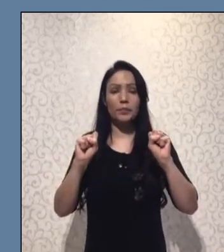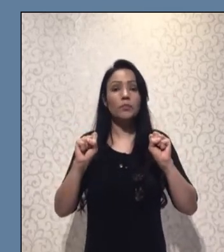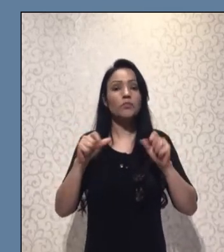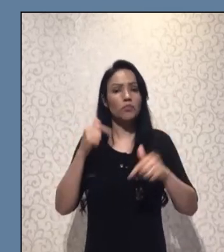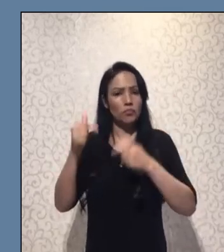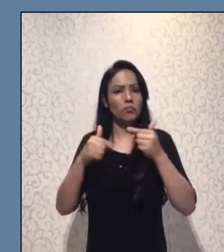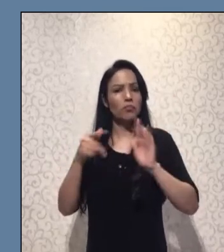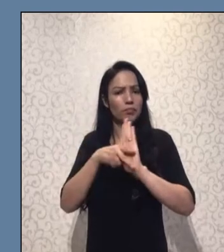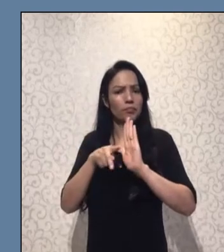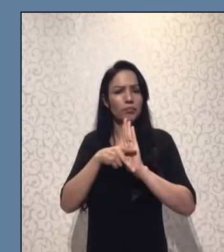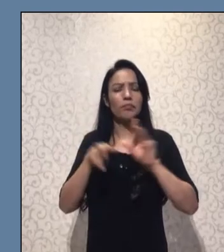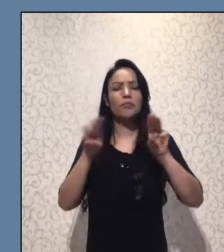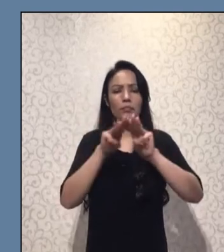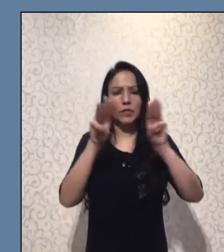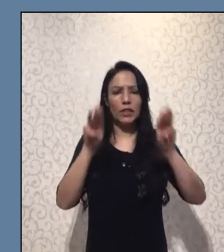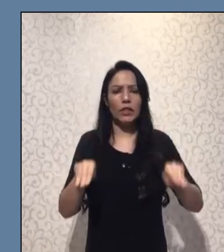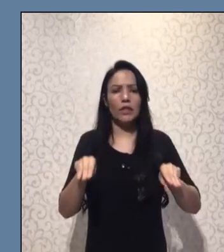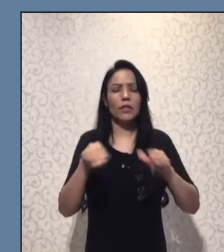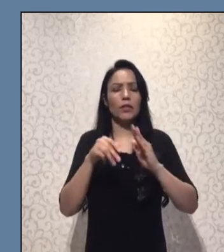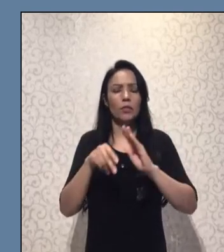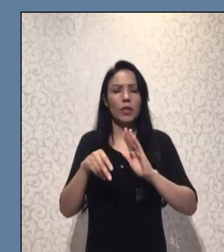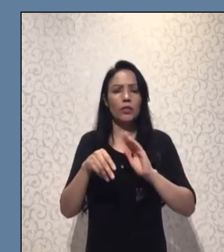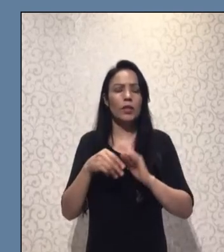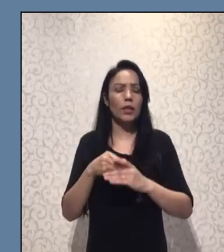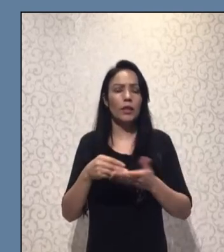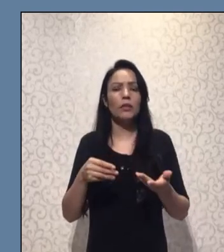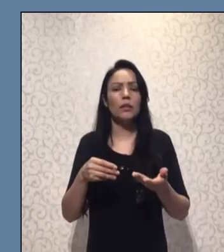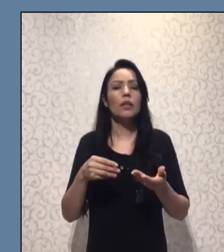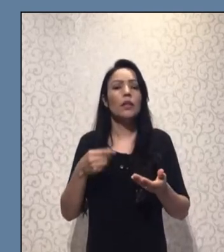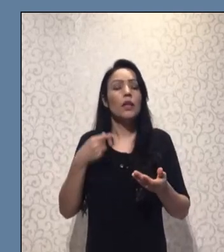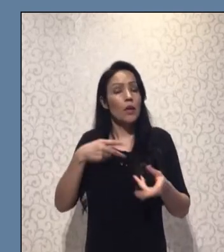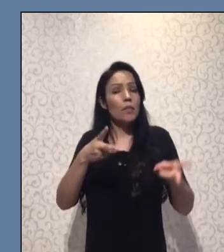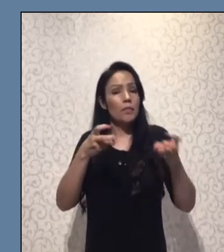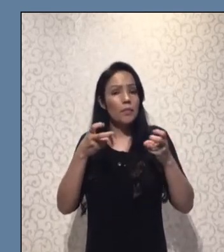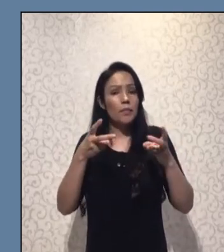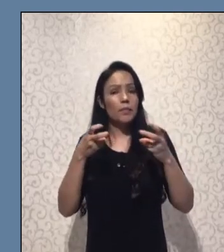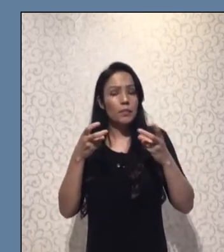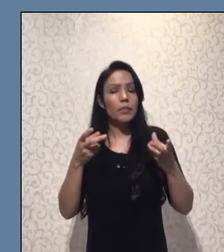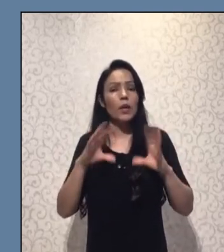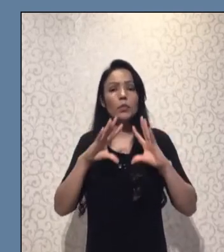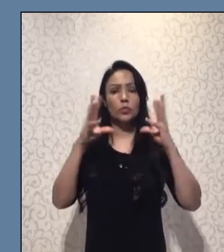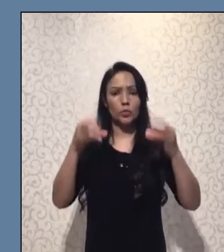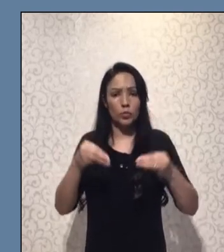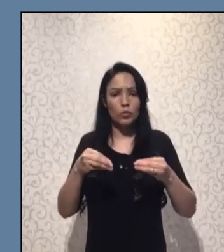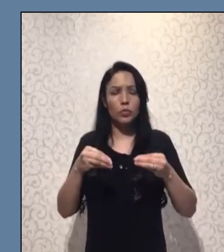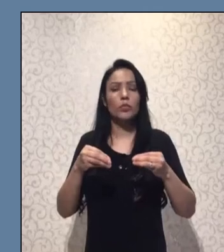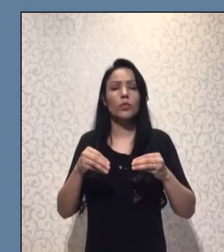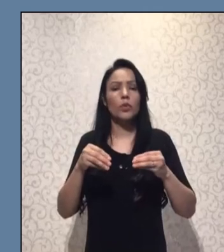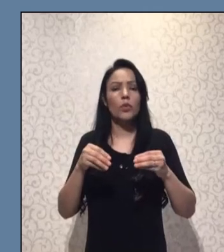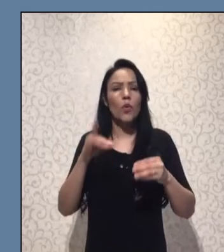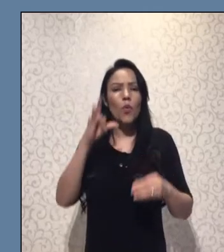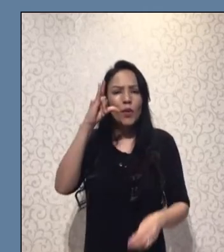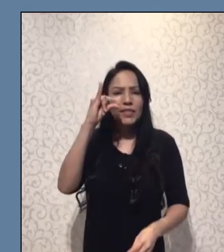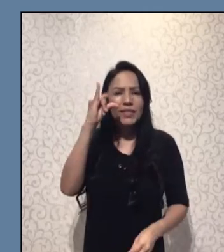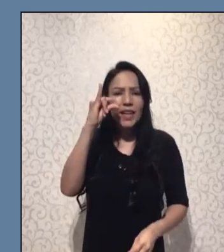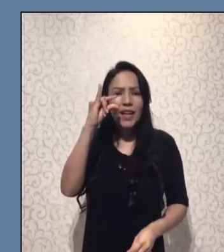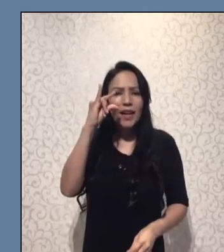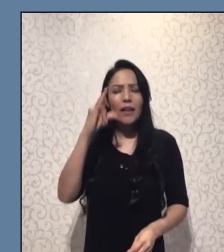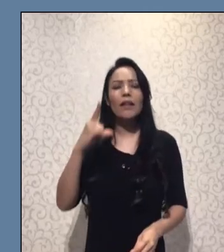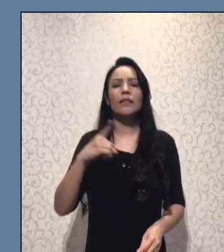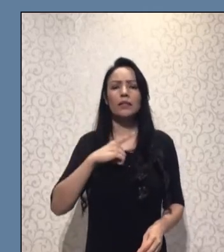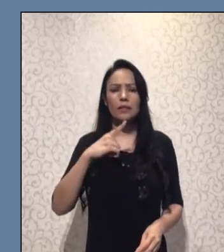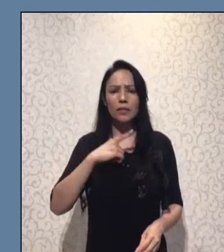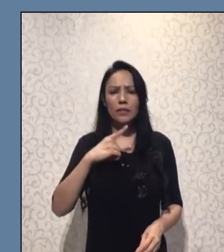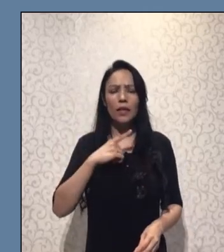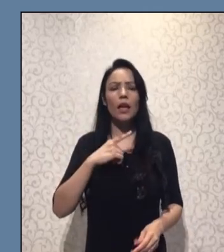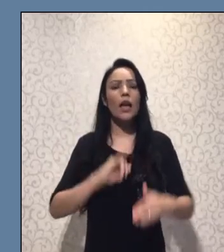Outra coisa é isso que eu percebo, sobretudo no Instagram, é a necessidade das instituições,